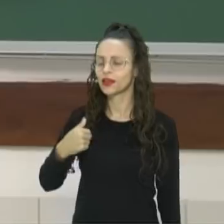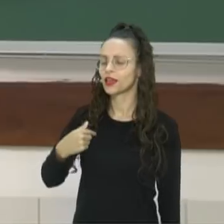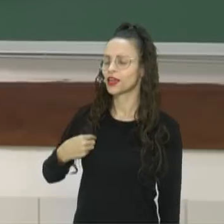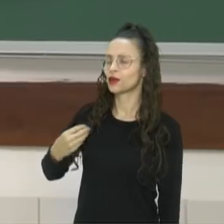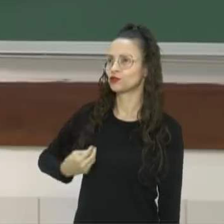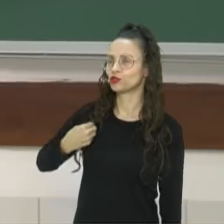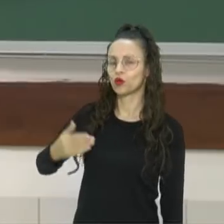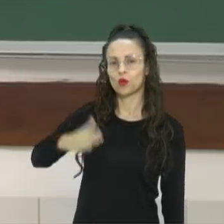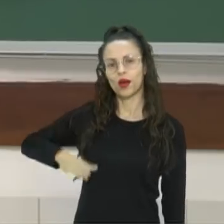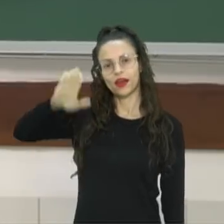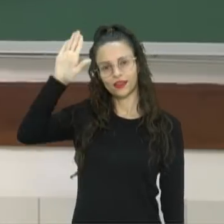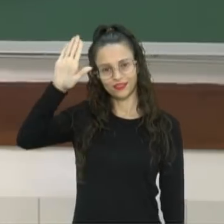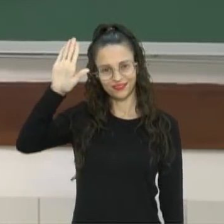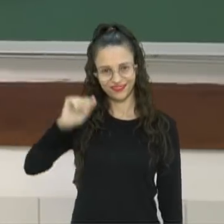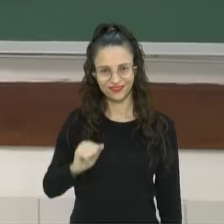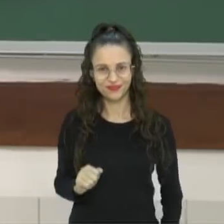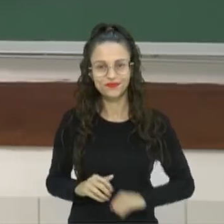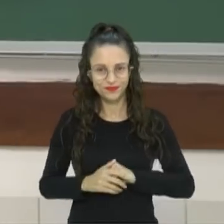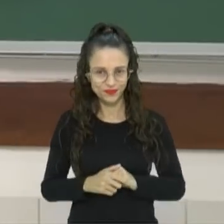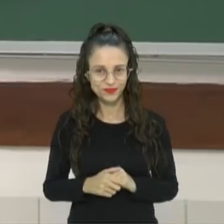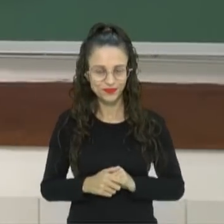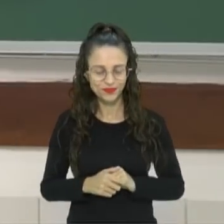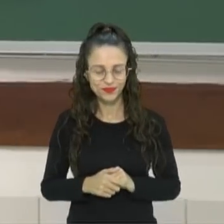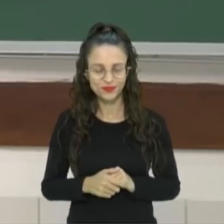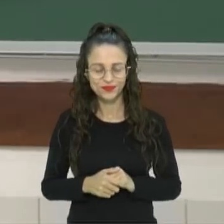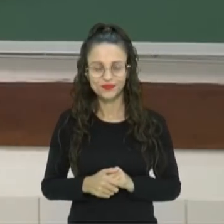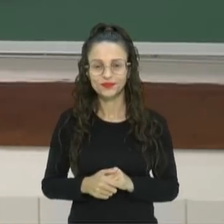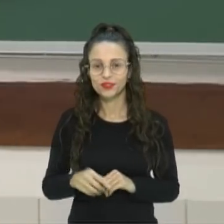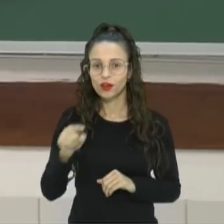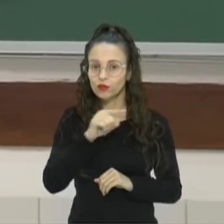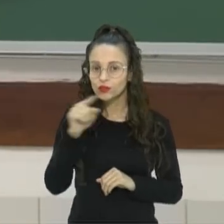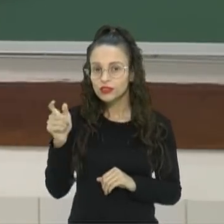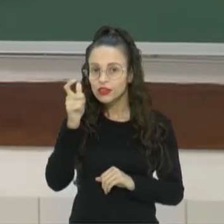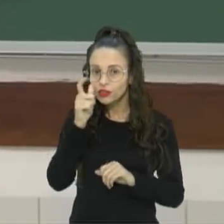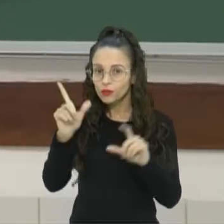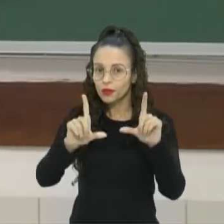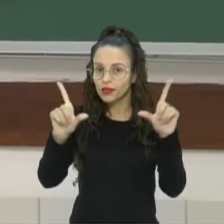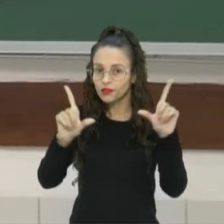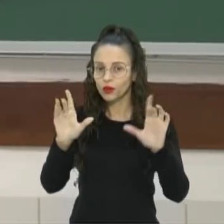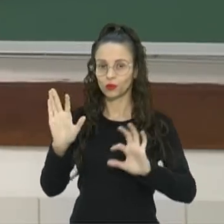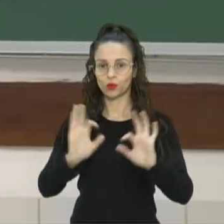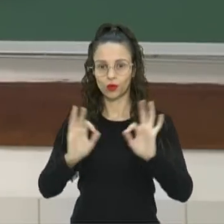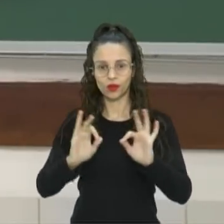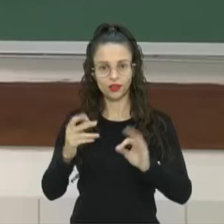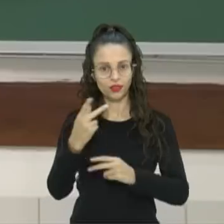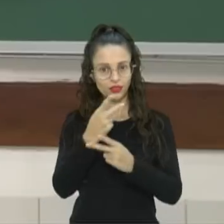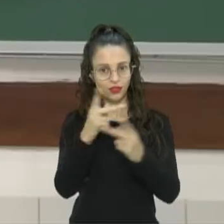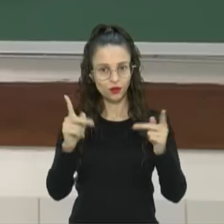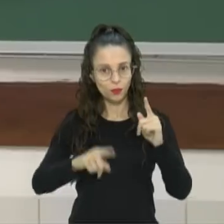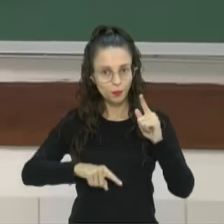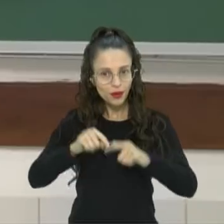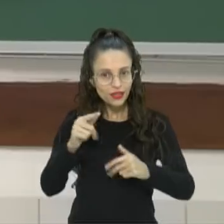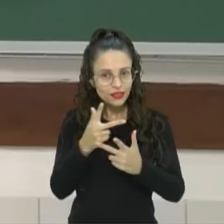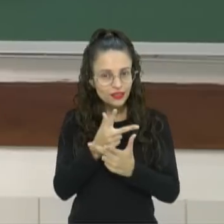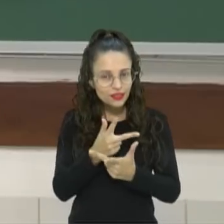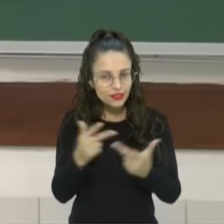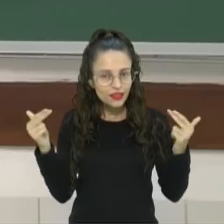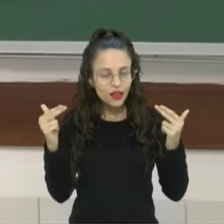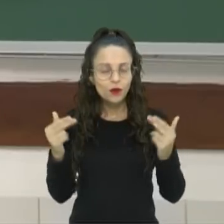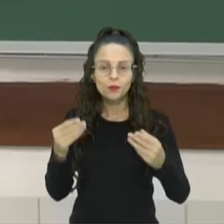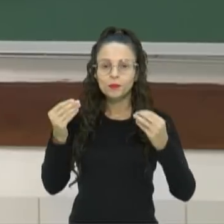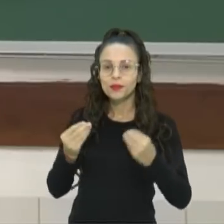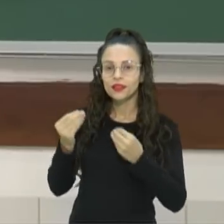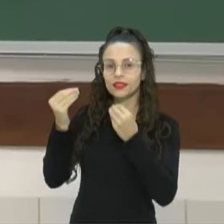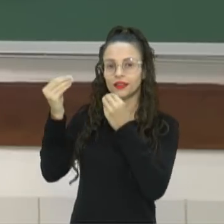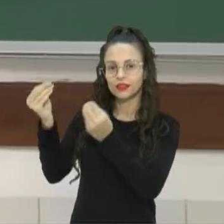estou aqui, através dessas respostas, tá bom? E se você está pela TV, organize todo o seu materialzinho lá para entregar